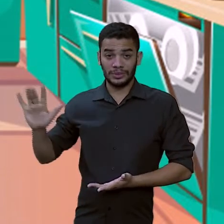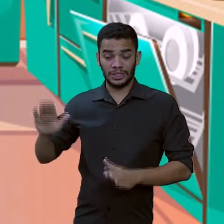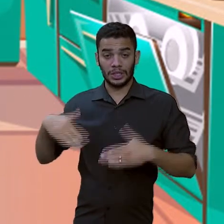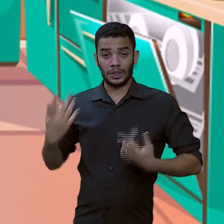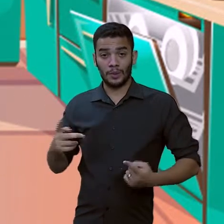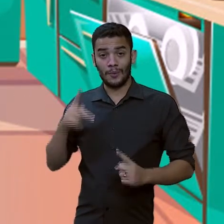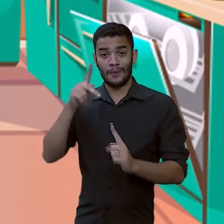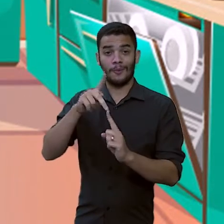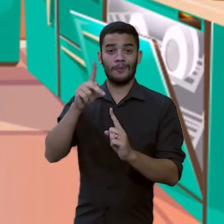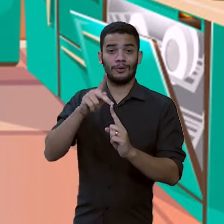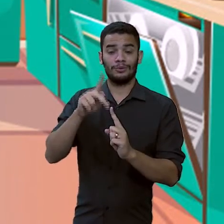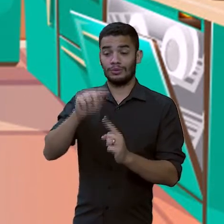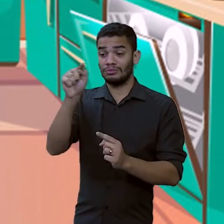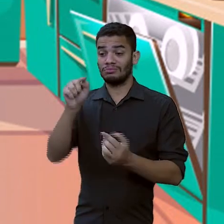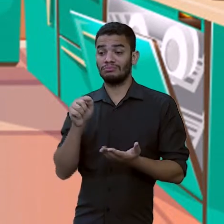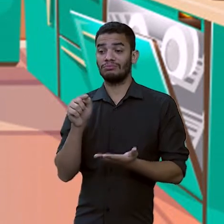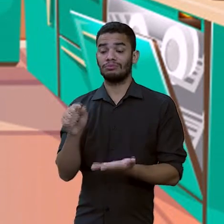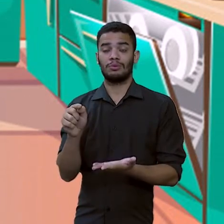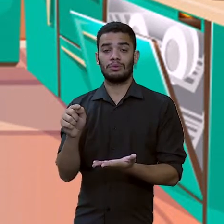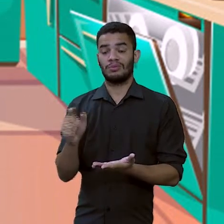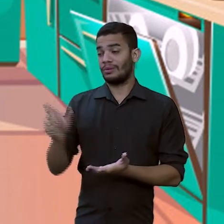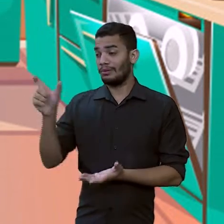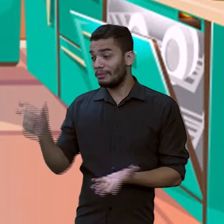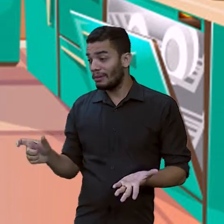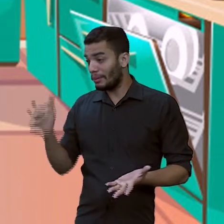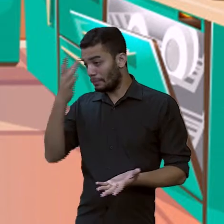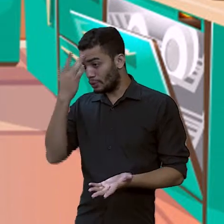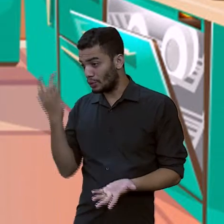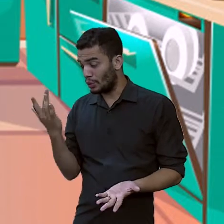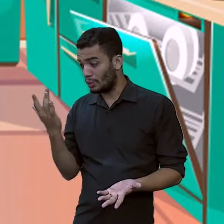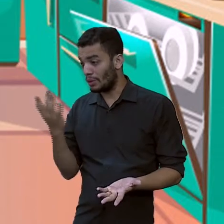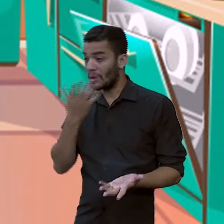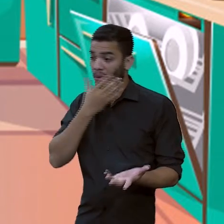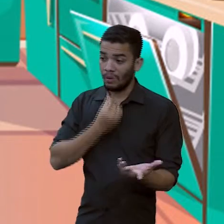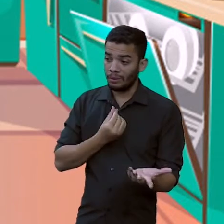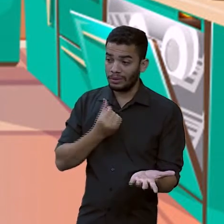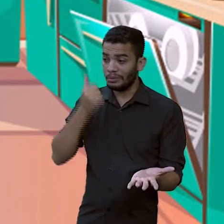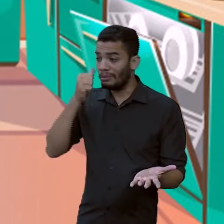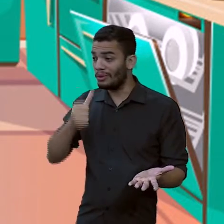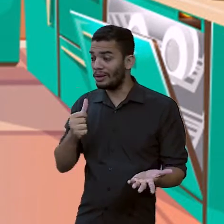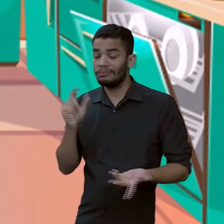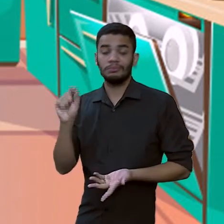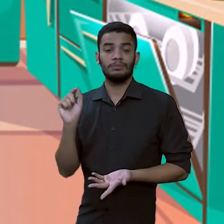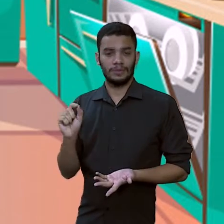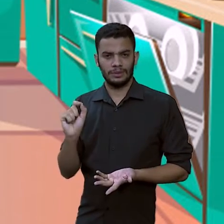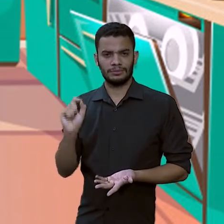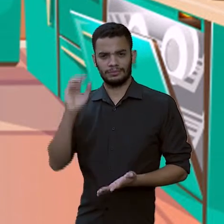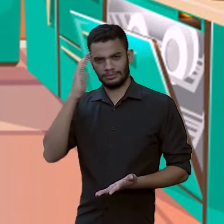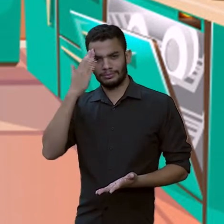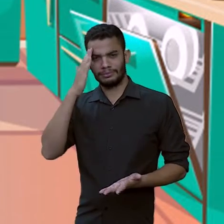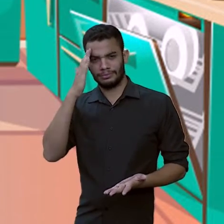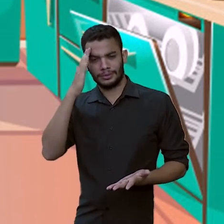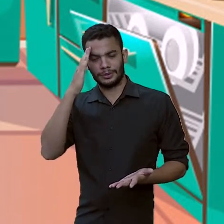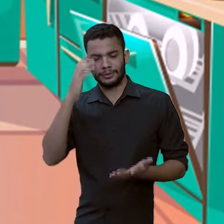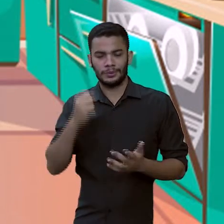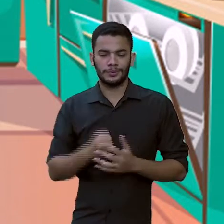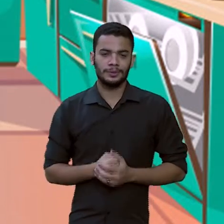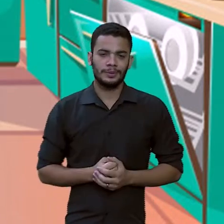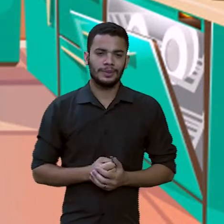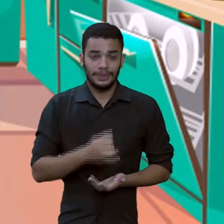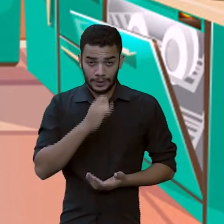dessa pessoa, ela é desconhecida ou você não quer deixar claro quem ela é. São os pronomes